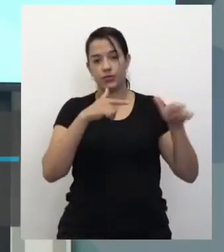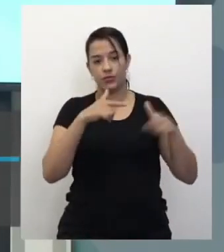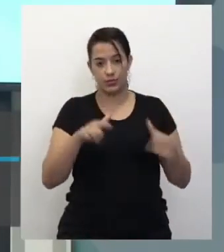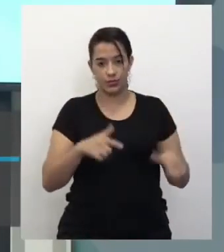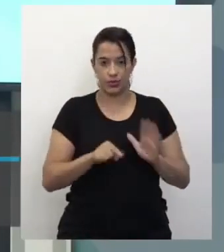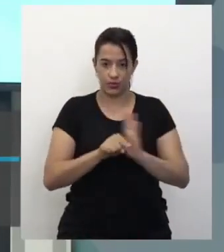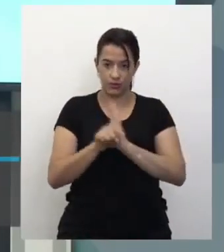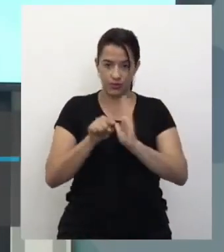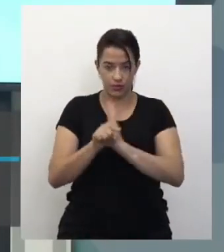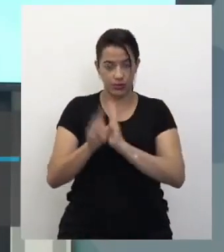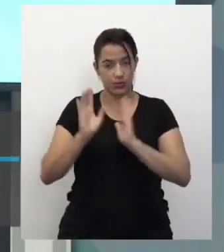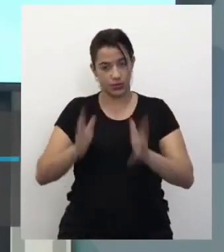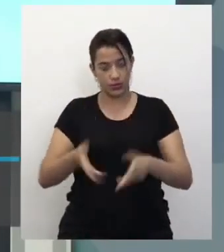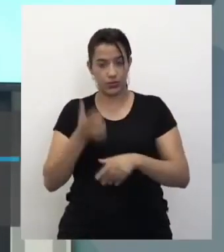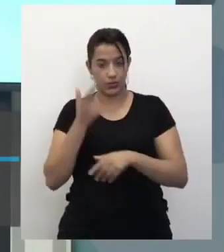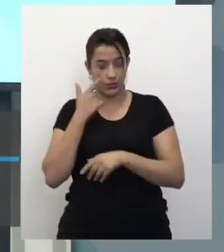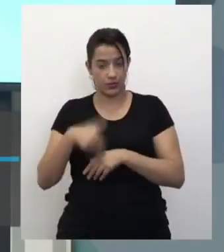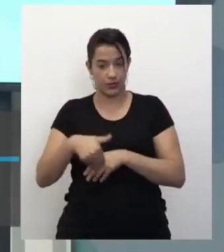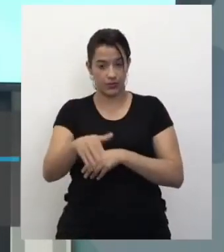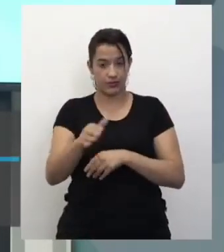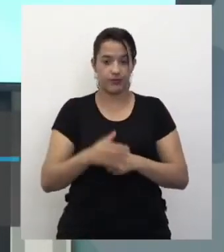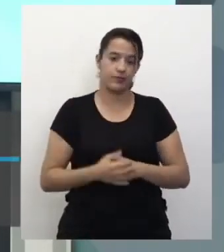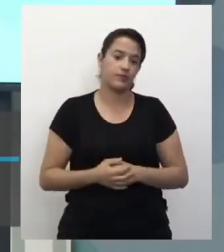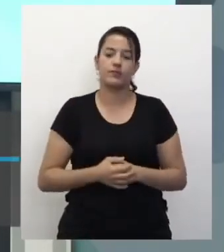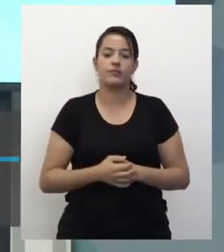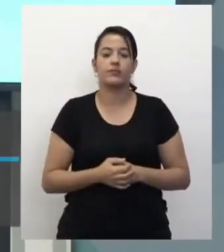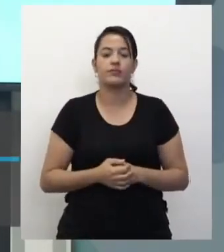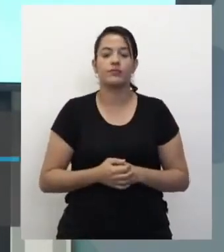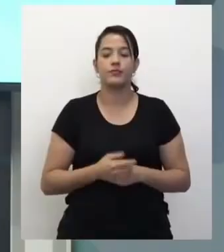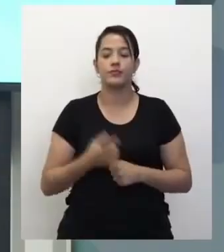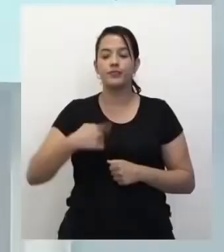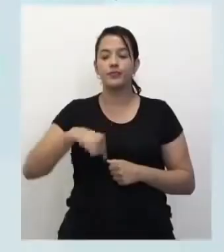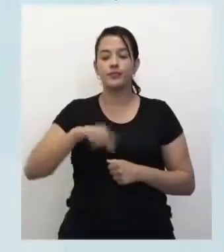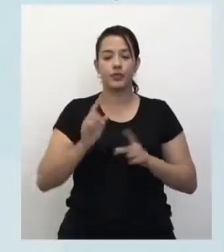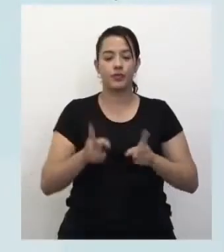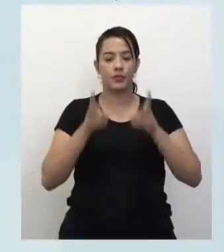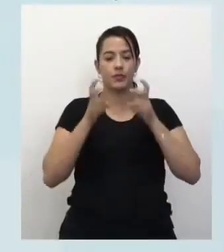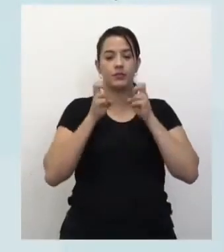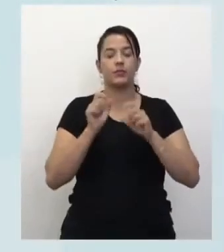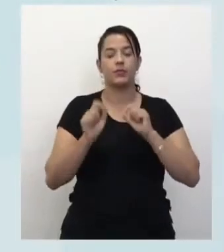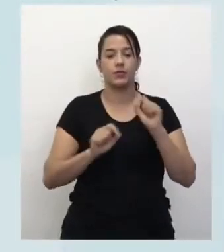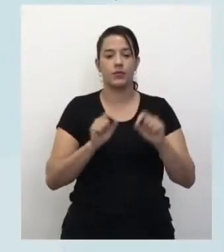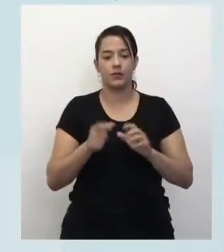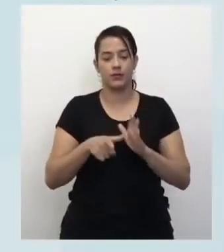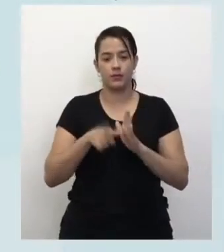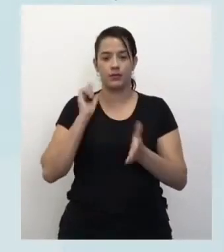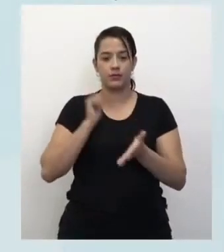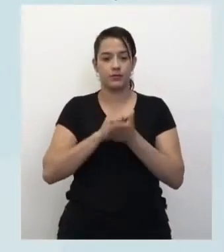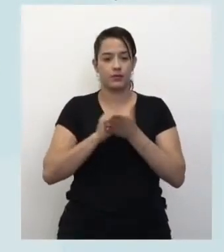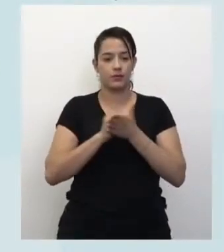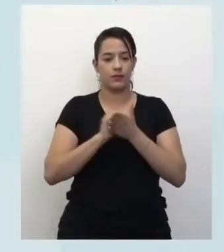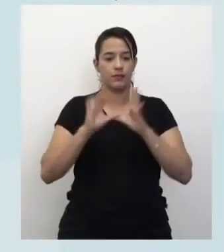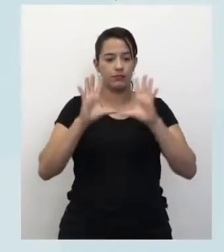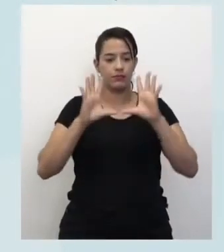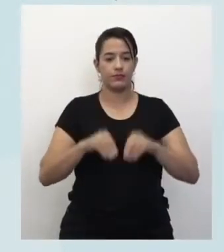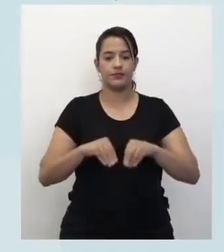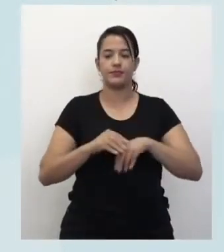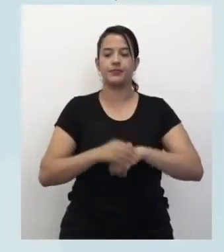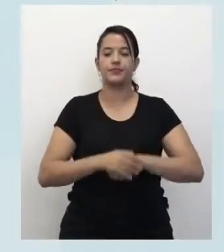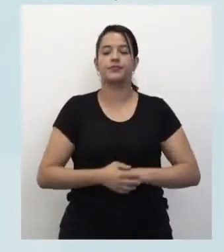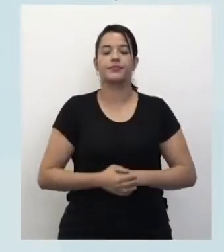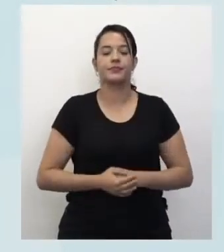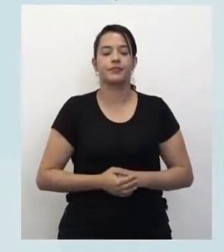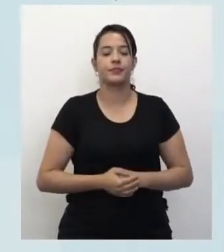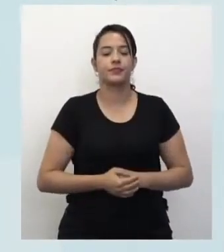de outras perguntas, como a gente vai ver, tá bem? Aí o que que a gente vai perceber? Olha lá, deixa eu limpar aqui antes de subir